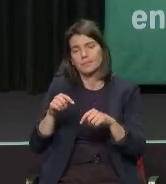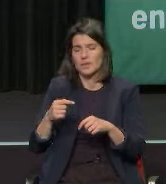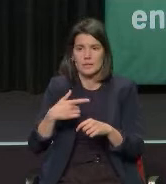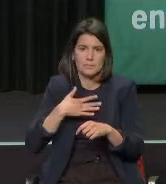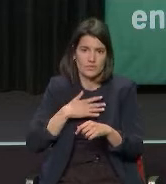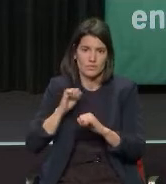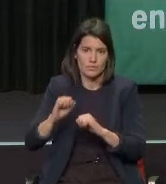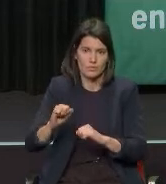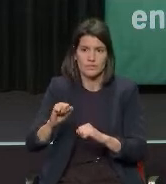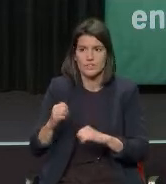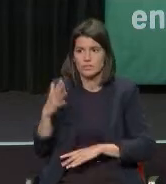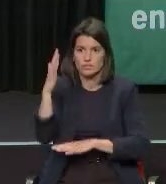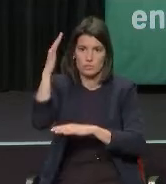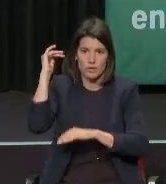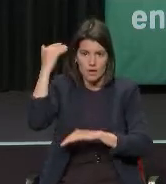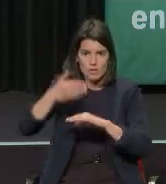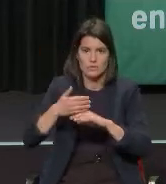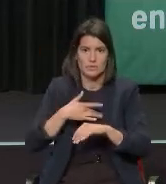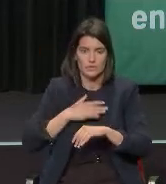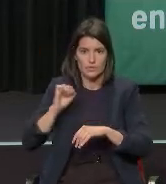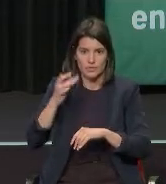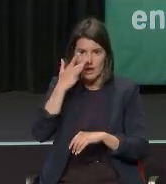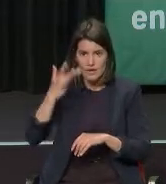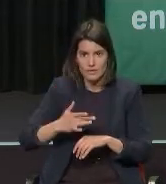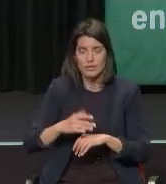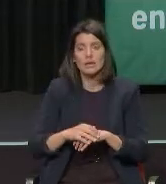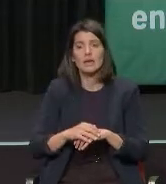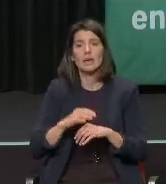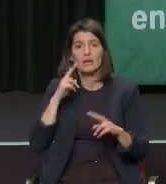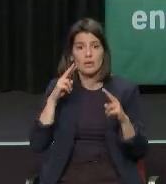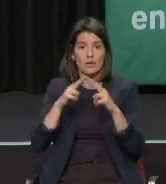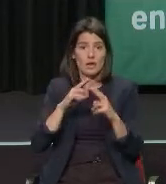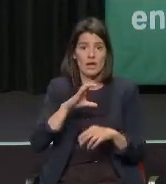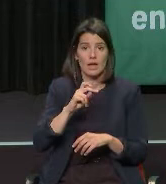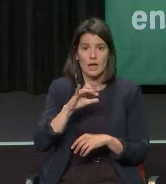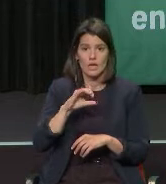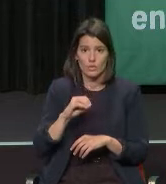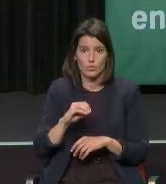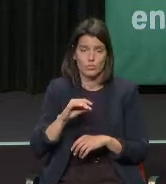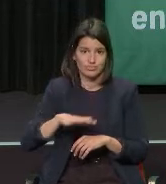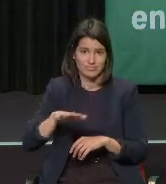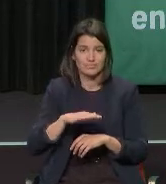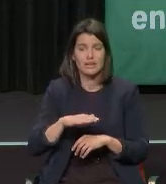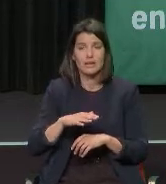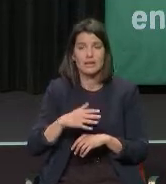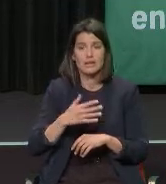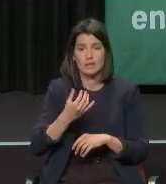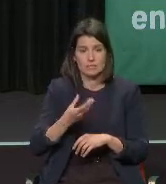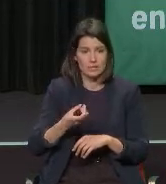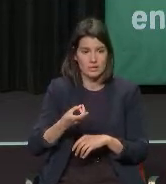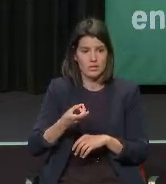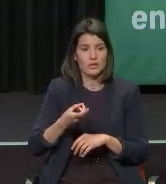5 agências espaciais africanas. Encontramos-nos no Cairo em novembro de 2019